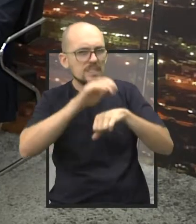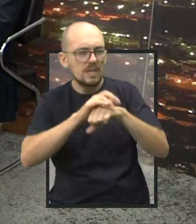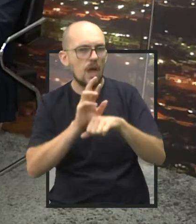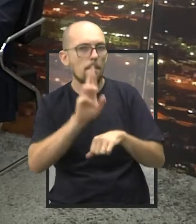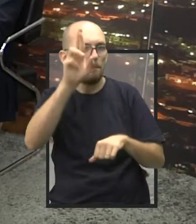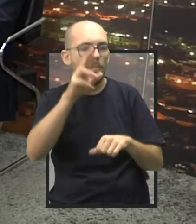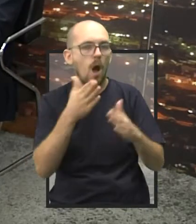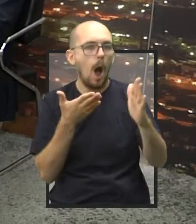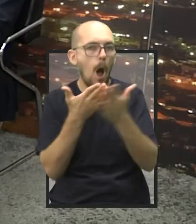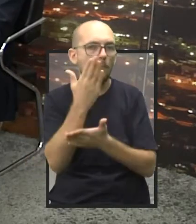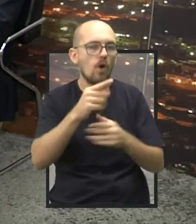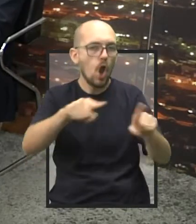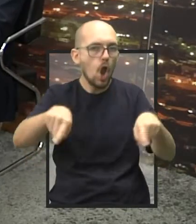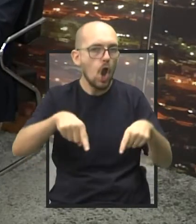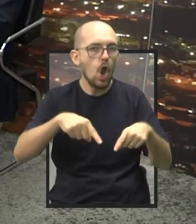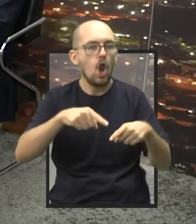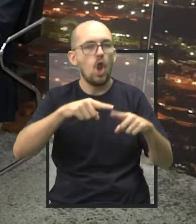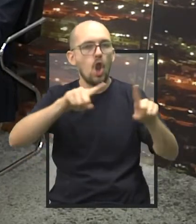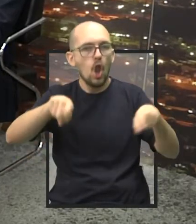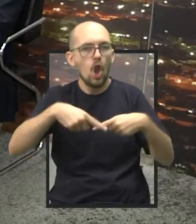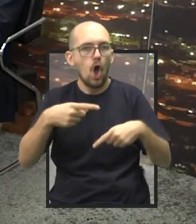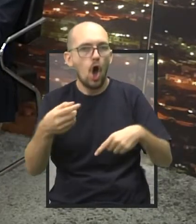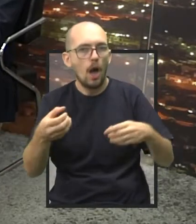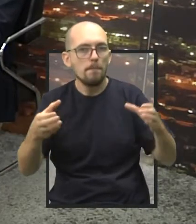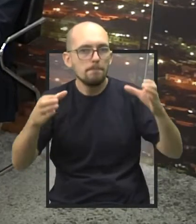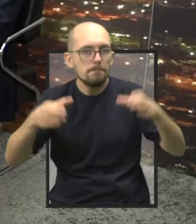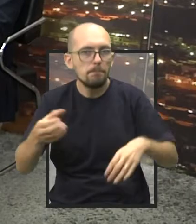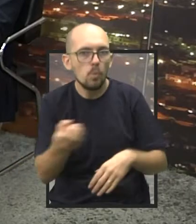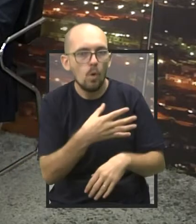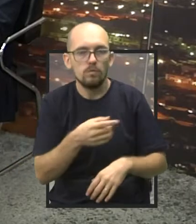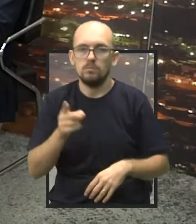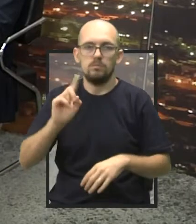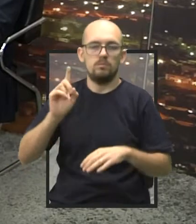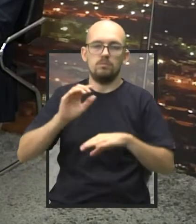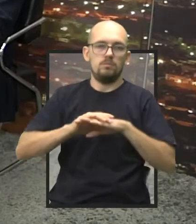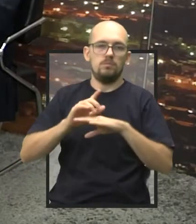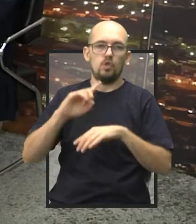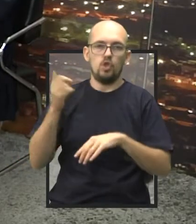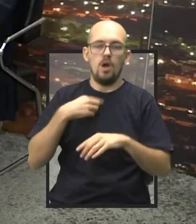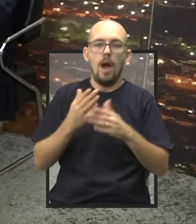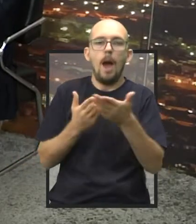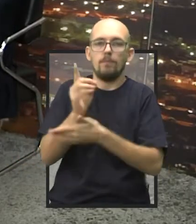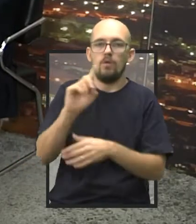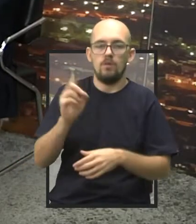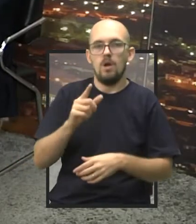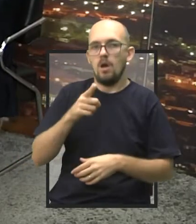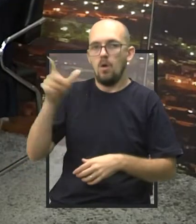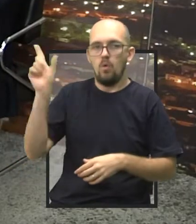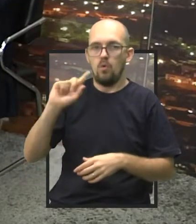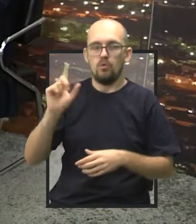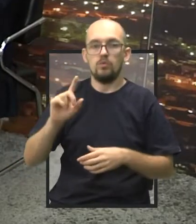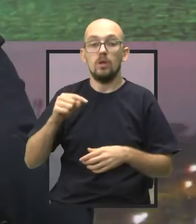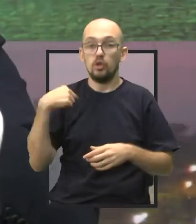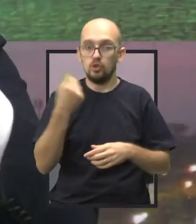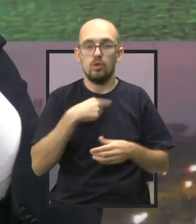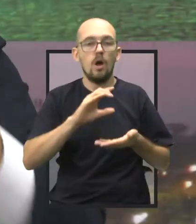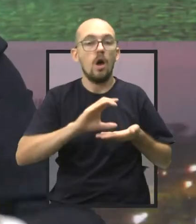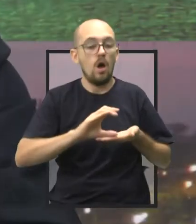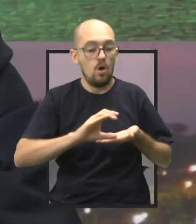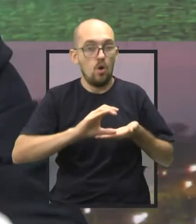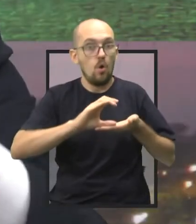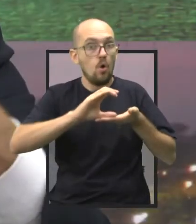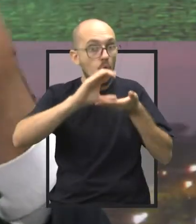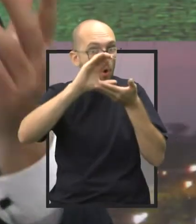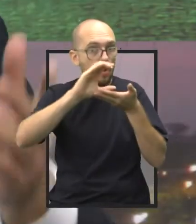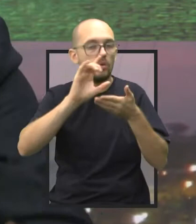aprovar loteamentos? Não, quem aprova loteamento é o GRAPURB, é uma coisa diferente. Tá. O Conselho Municipal de Habitação é o regramento com relação à